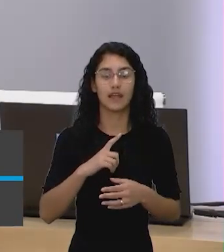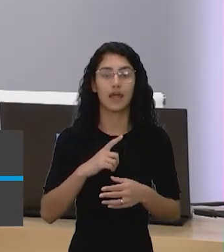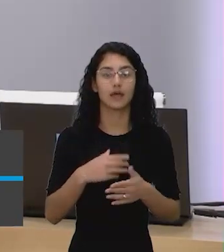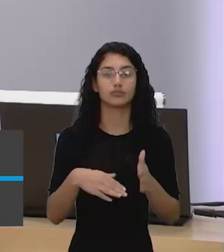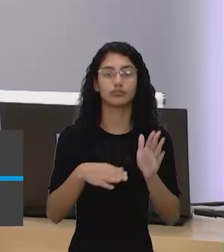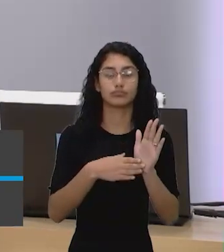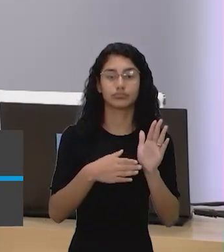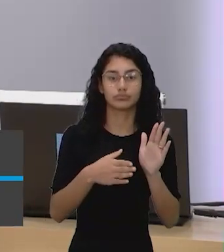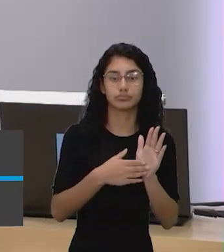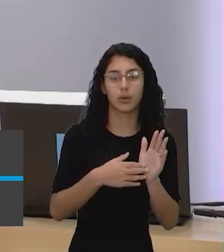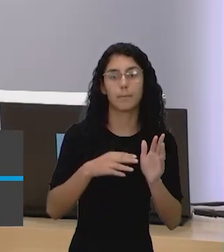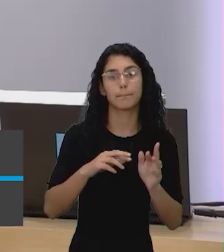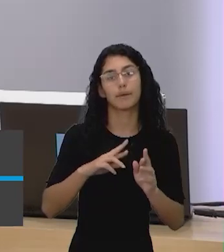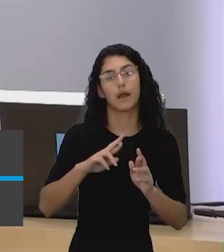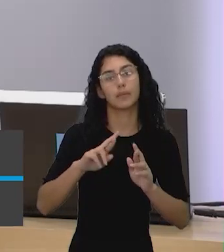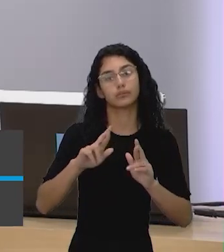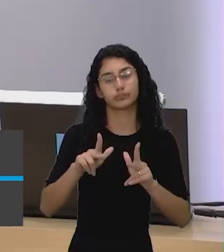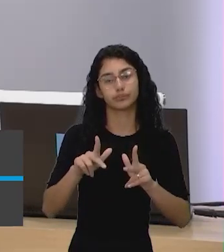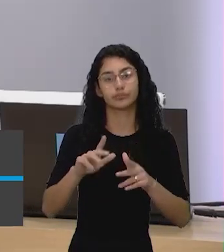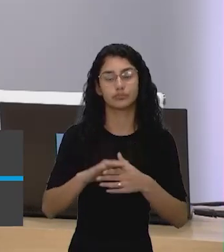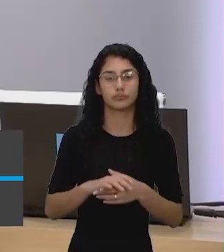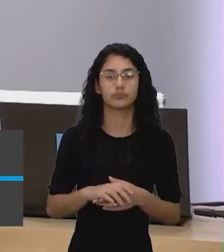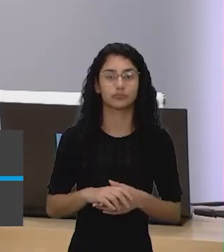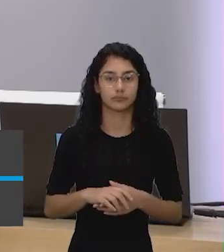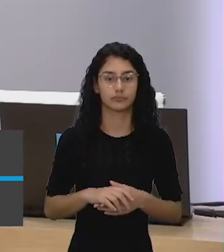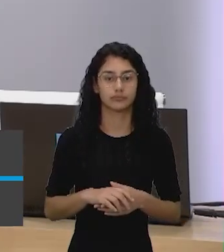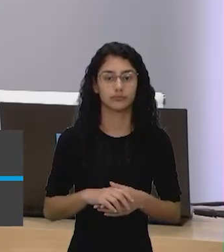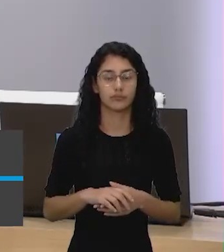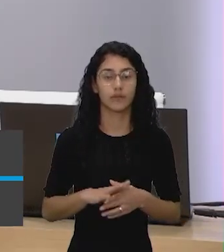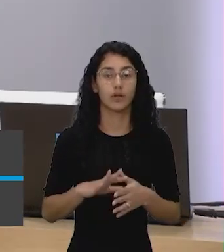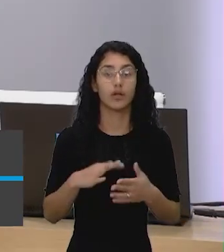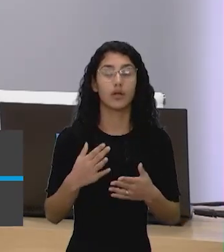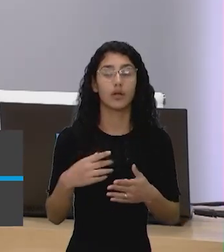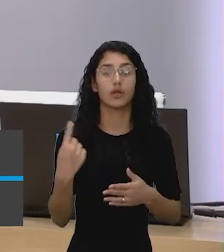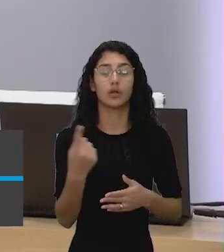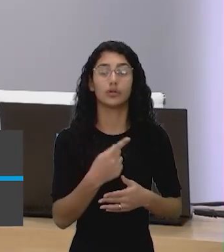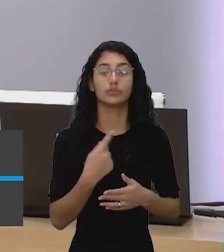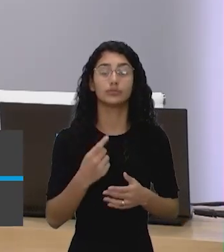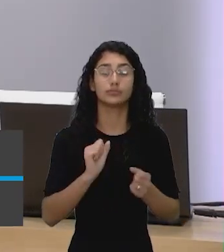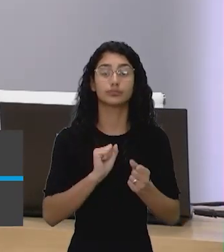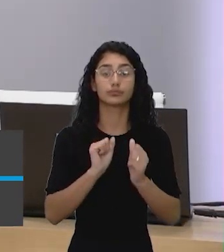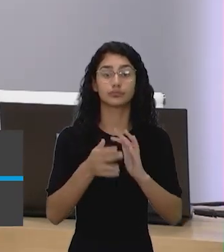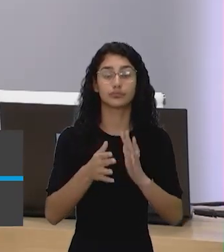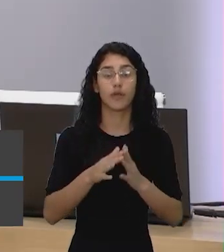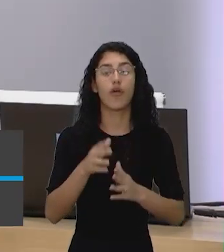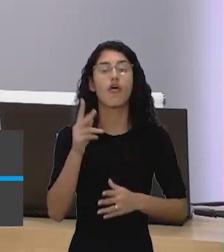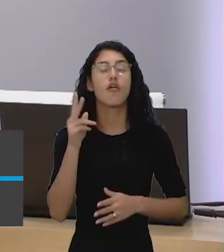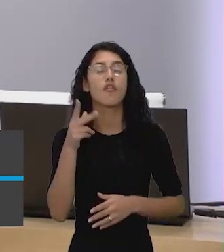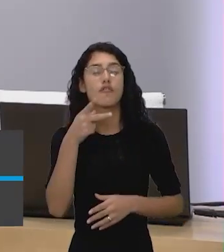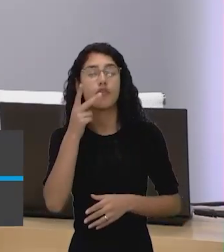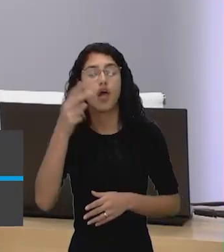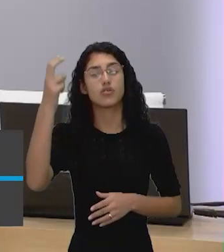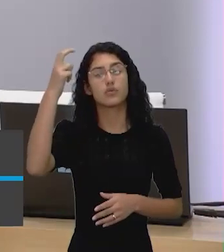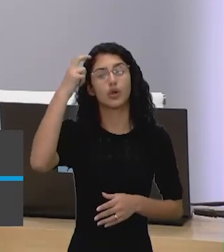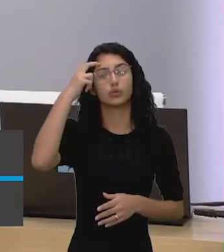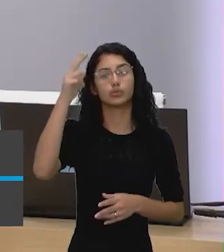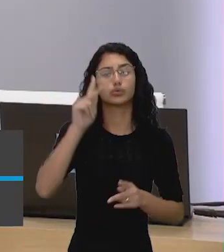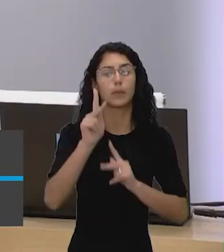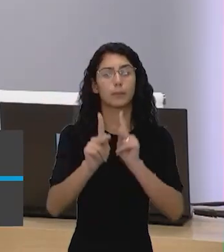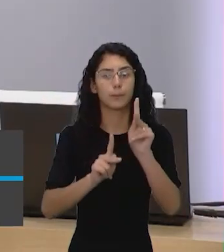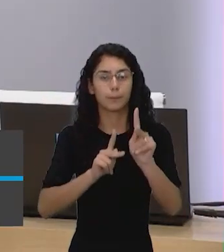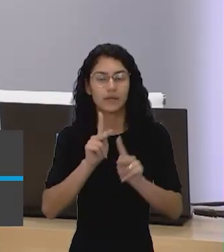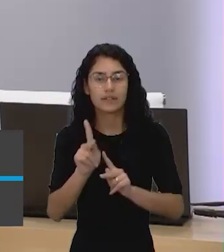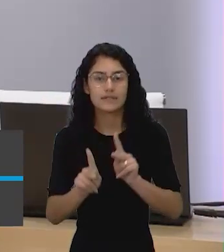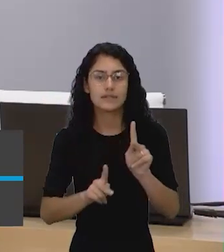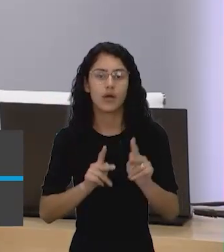mão para modificar. E da mesma maneira as ações. Né? Quando a gente fala sobre cultura, quando a gente fala da população e de um